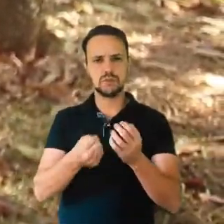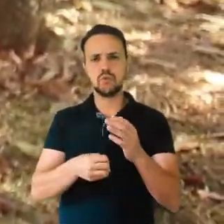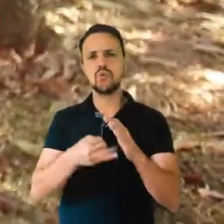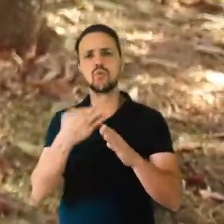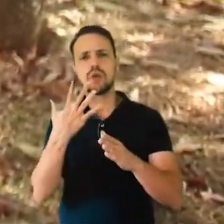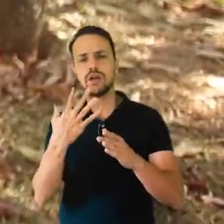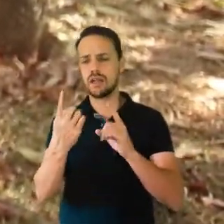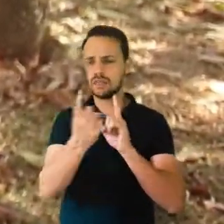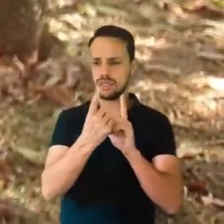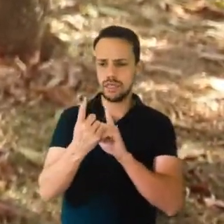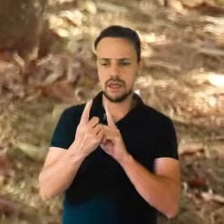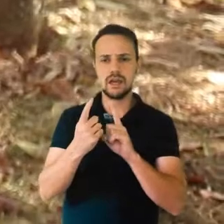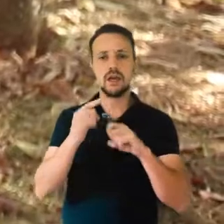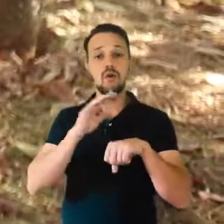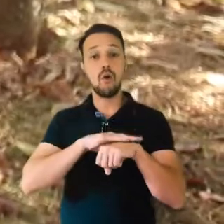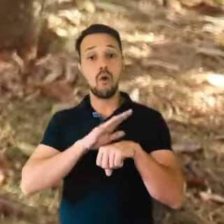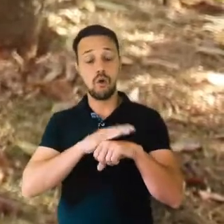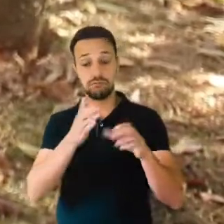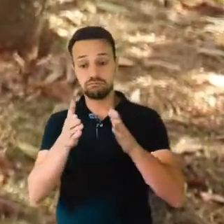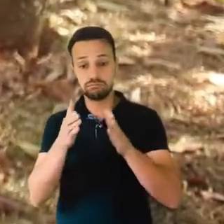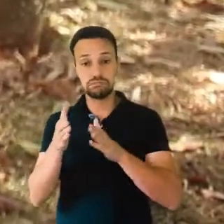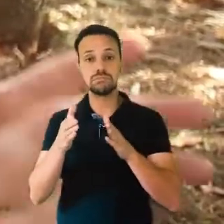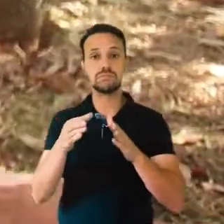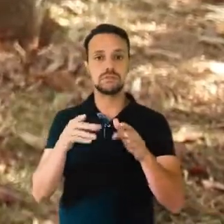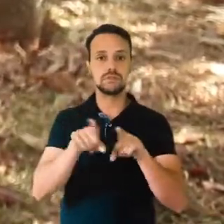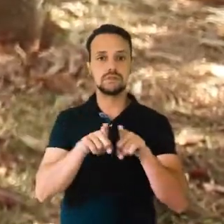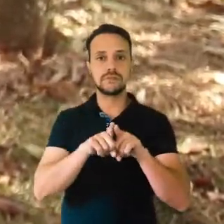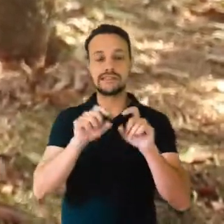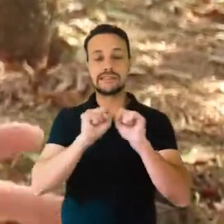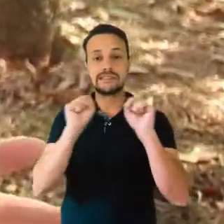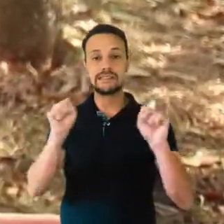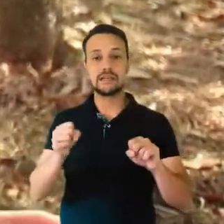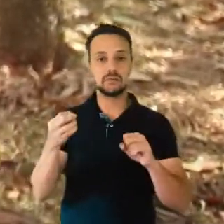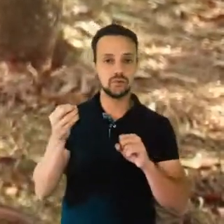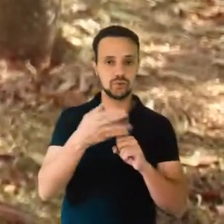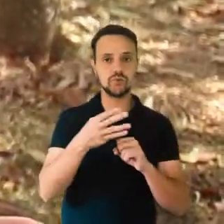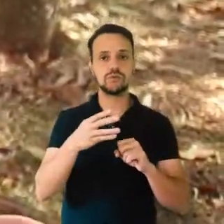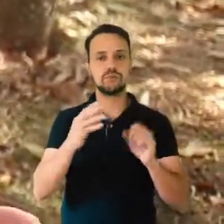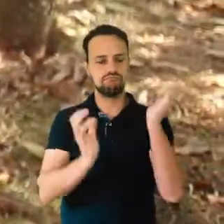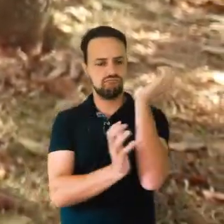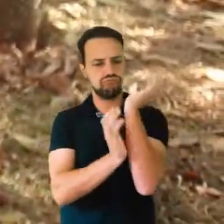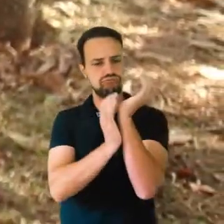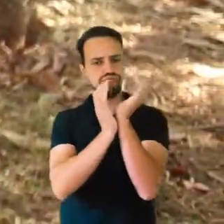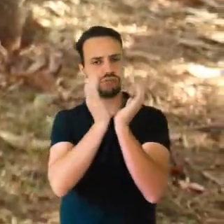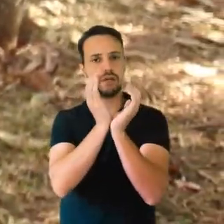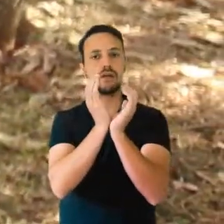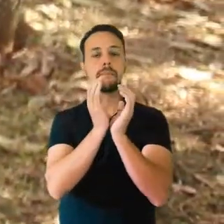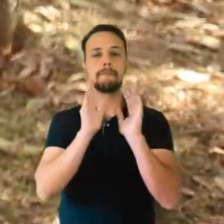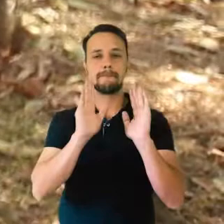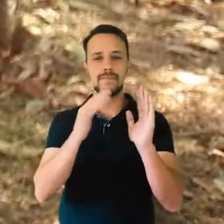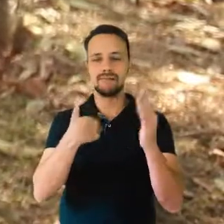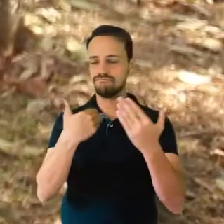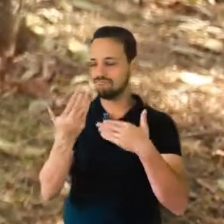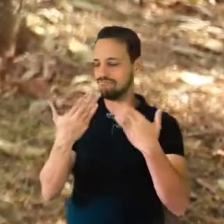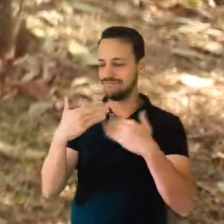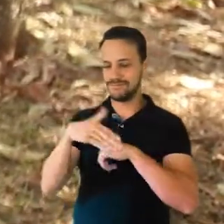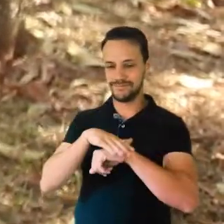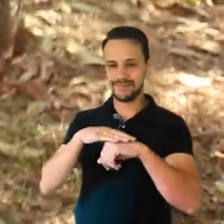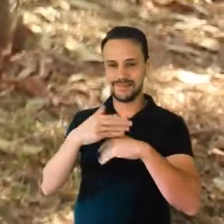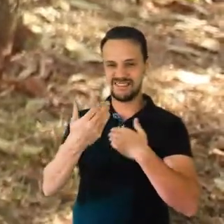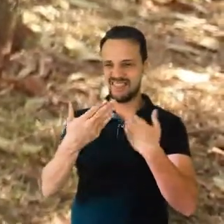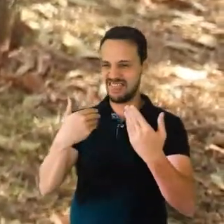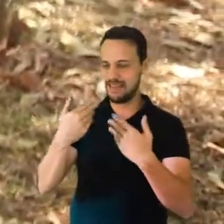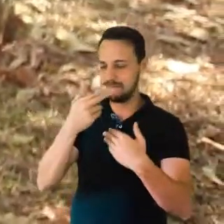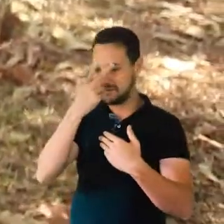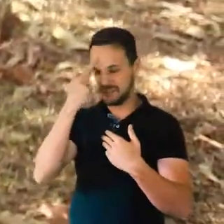tantos atendimentos, de ter que se adaptar a um sistema novo. É parte burocrática, assim, mas com a relação com as pessoas, eu já... Na